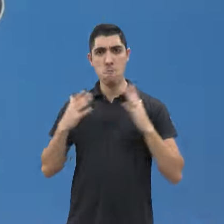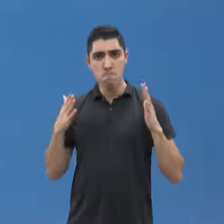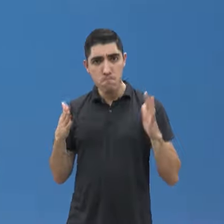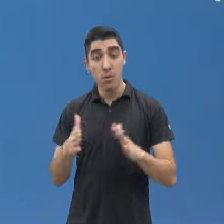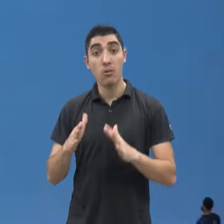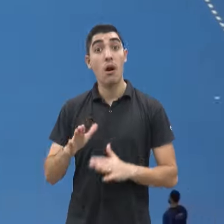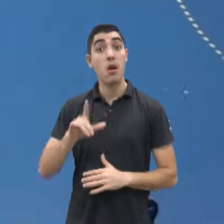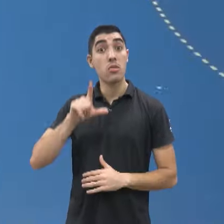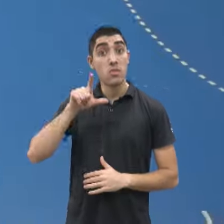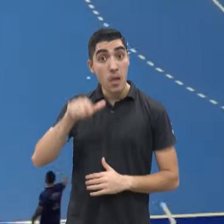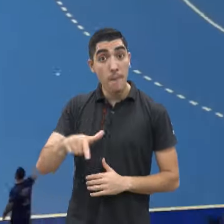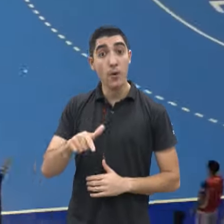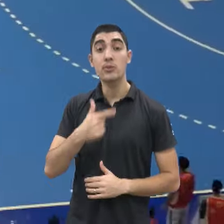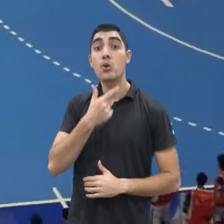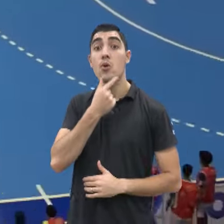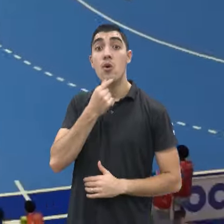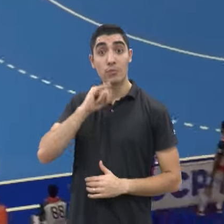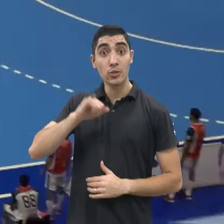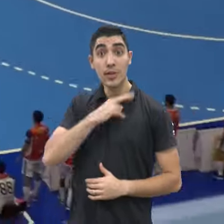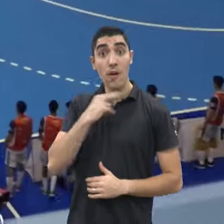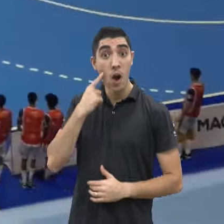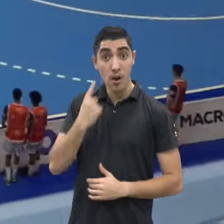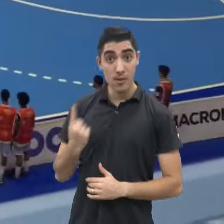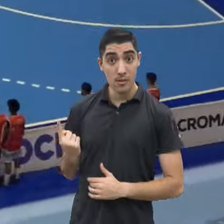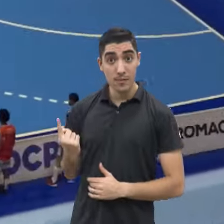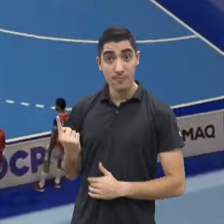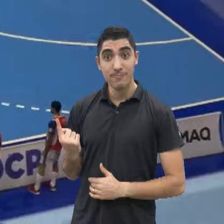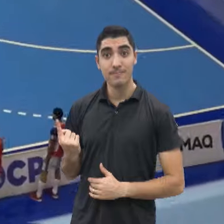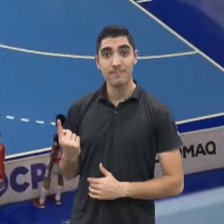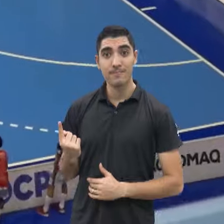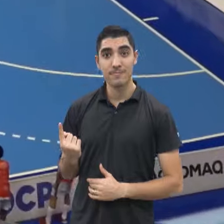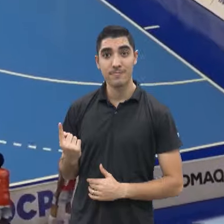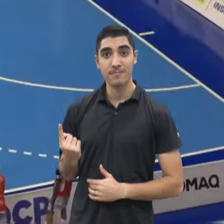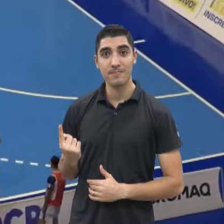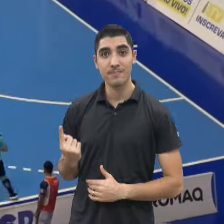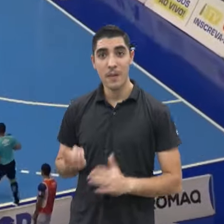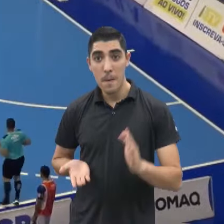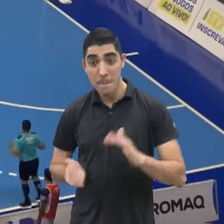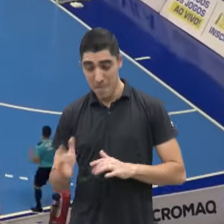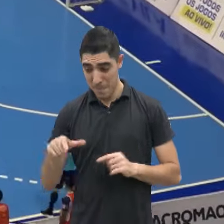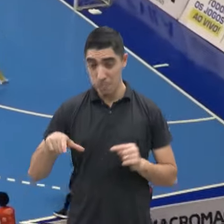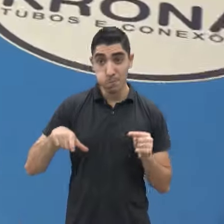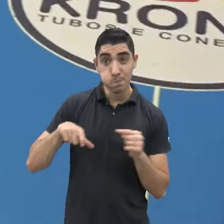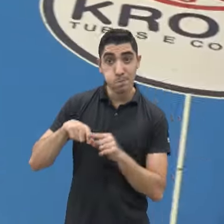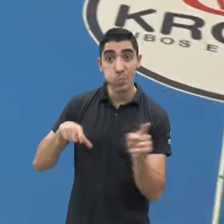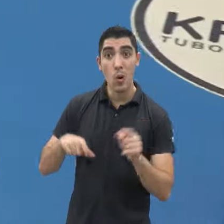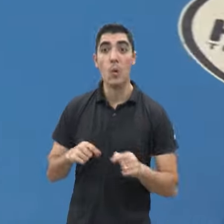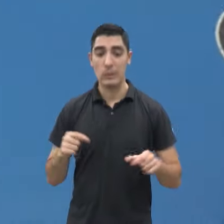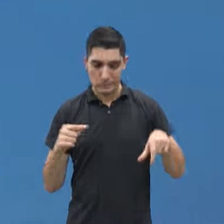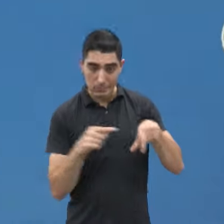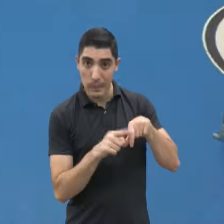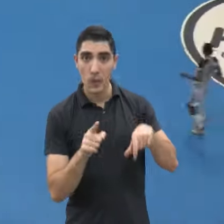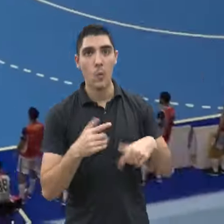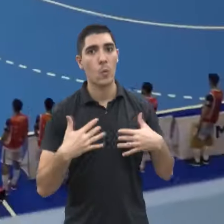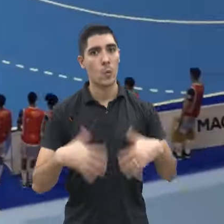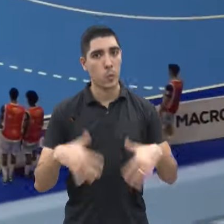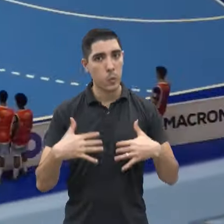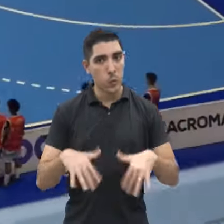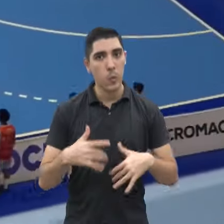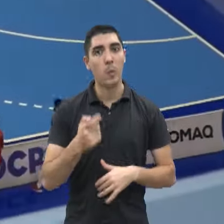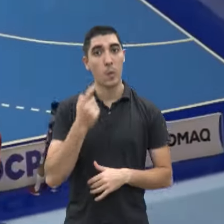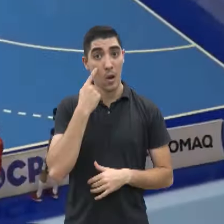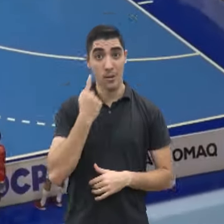contra-ataque, Gui recuperou em velocidade, abriu para Caetano, que dominou, ajeitou e bateu na trave de Murilo. Bom lance do São José,